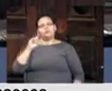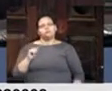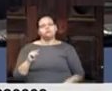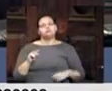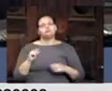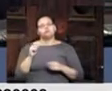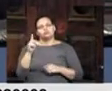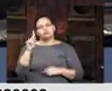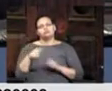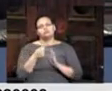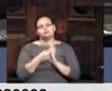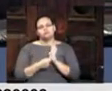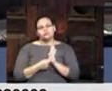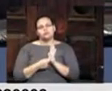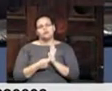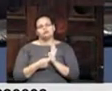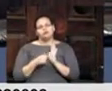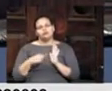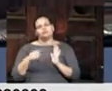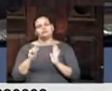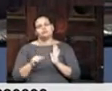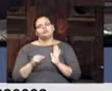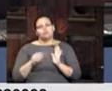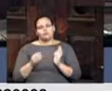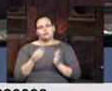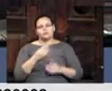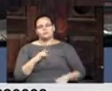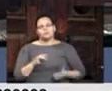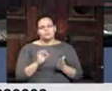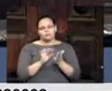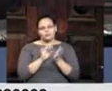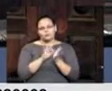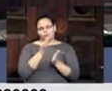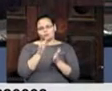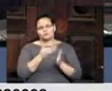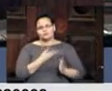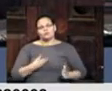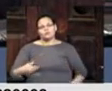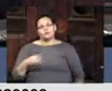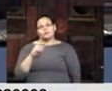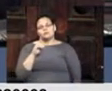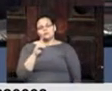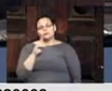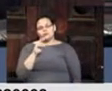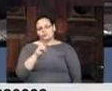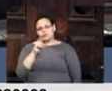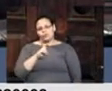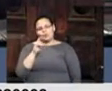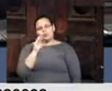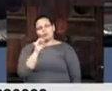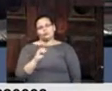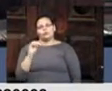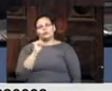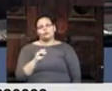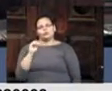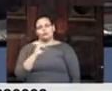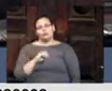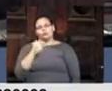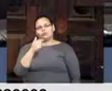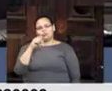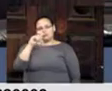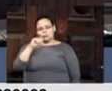do texto promulgado em 5 de outubro de 88, por ele apelidado, por ele chamado,